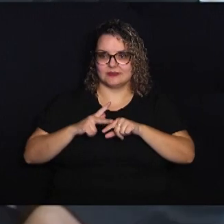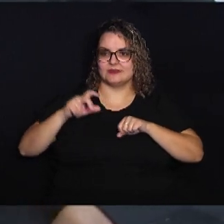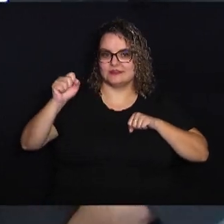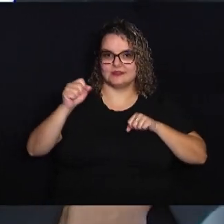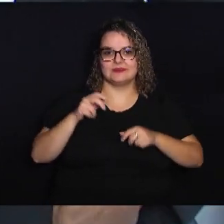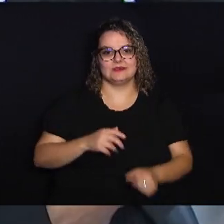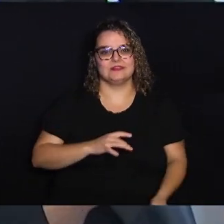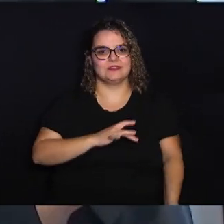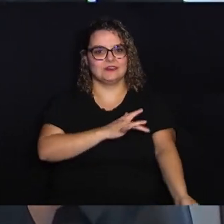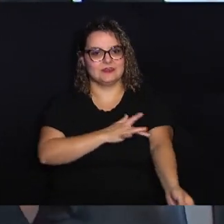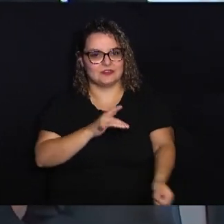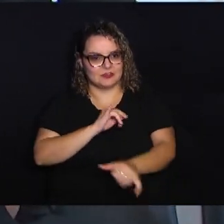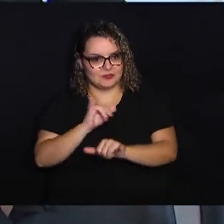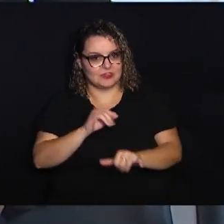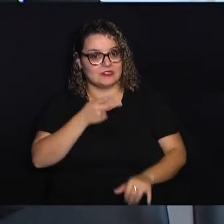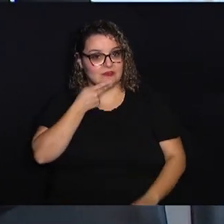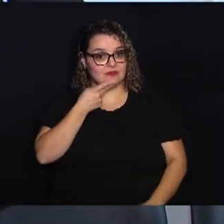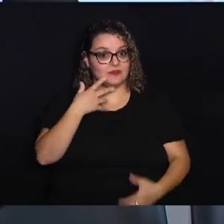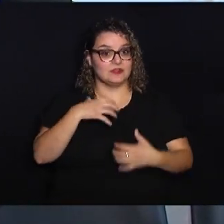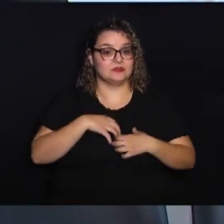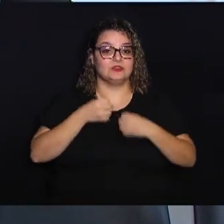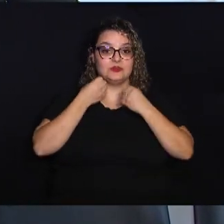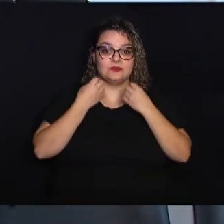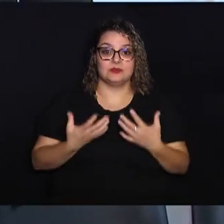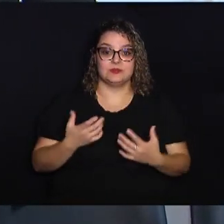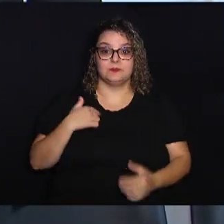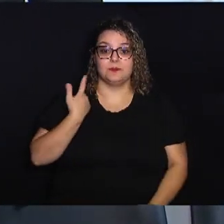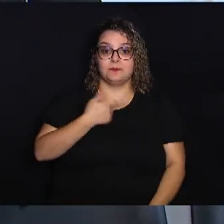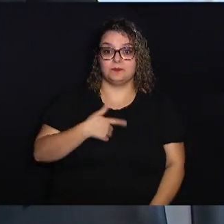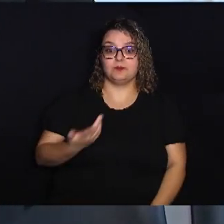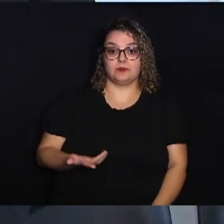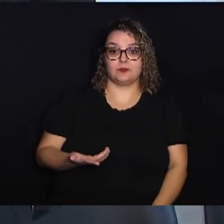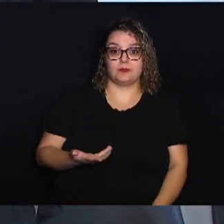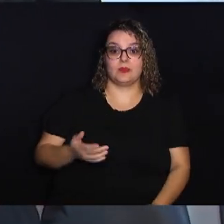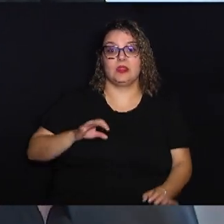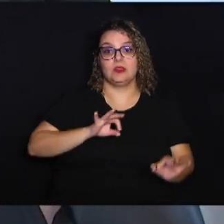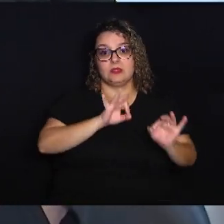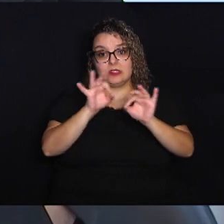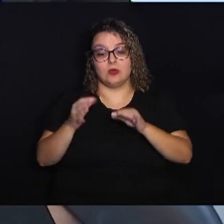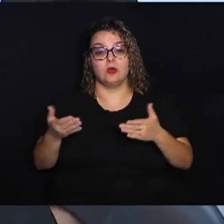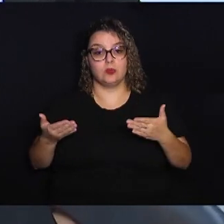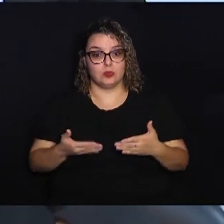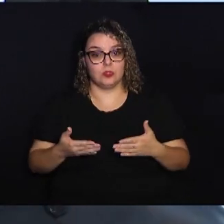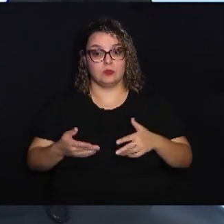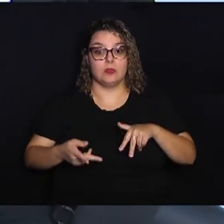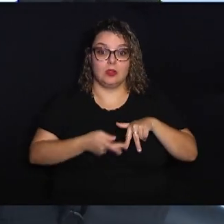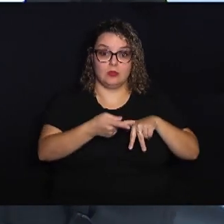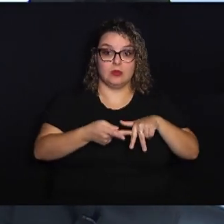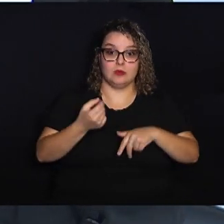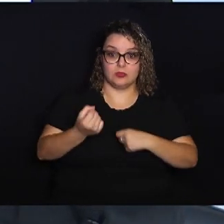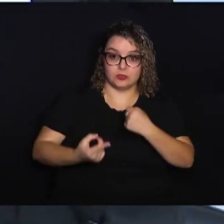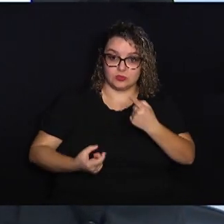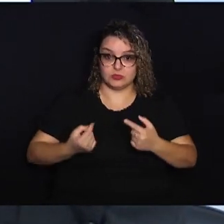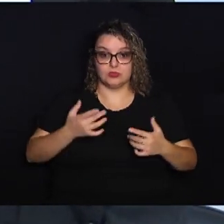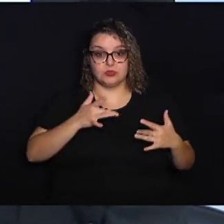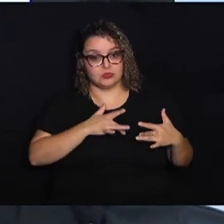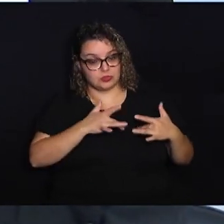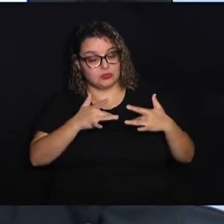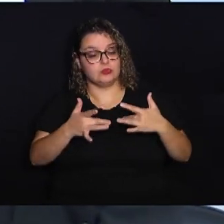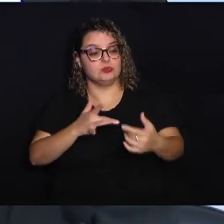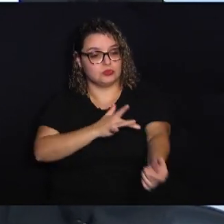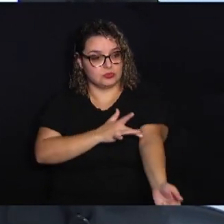campanha. Maravilha. Você falando de sensação de bem-estar, nós vamos acompanhar agora o depoimento de alguns doadores